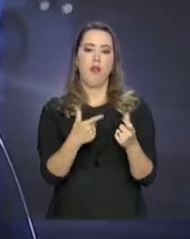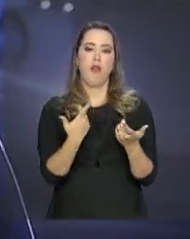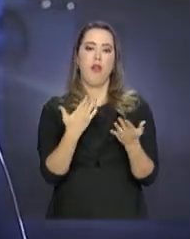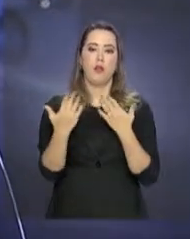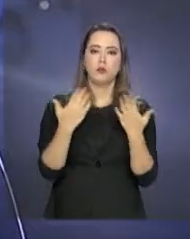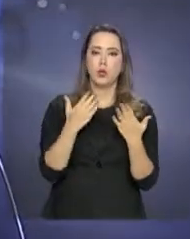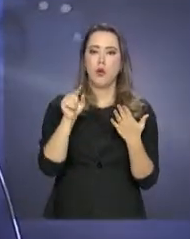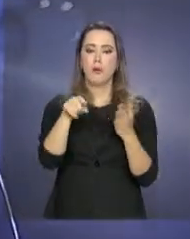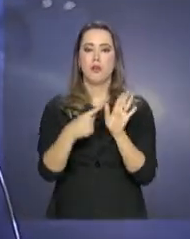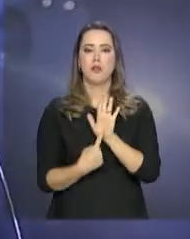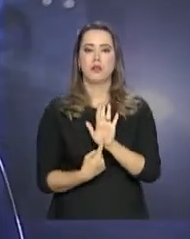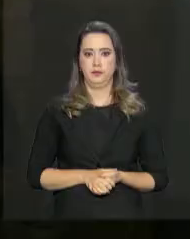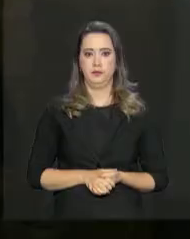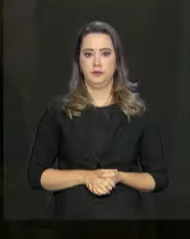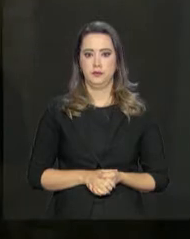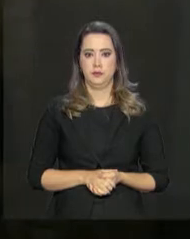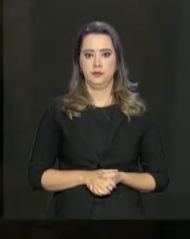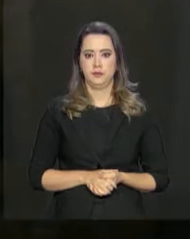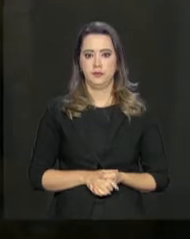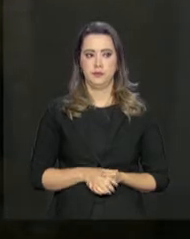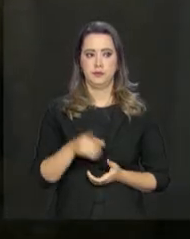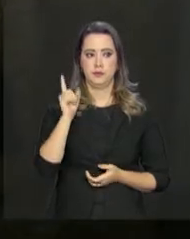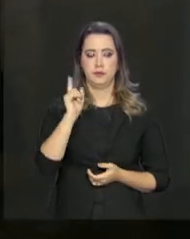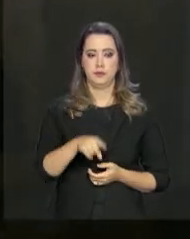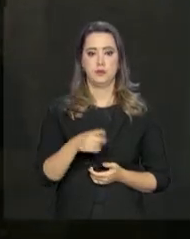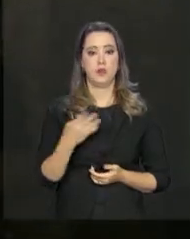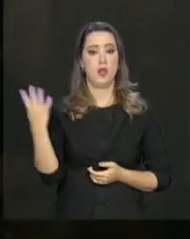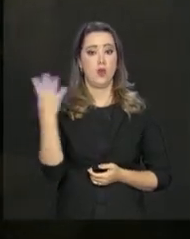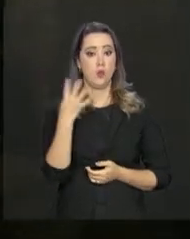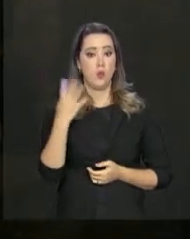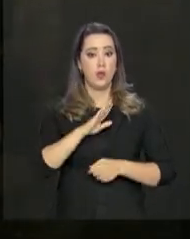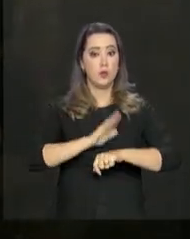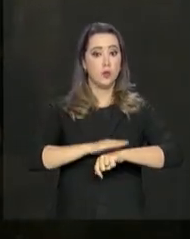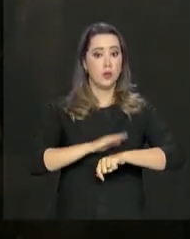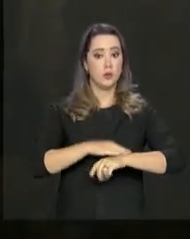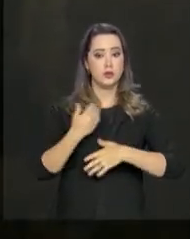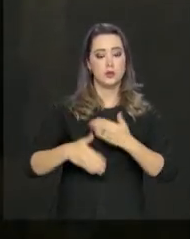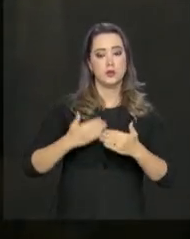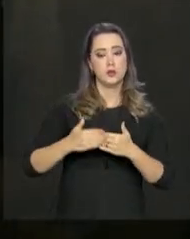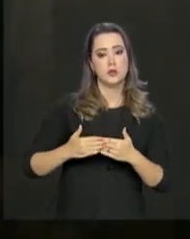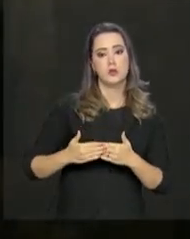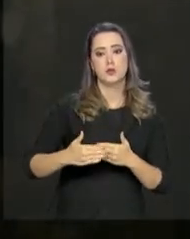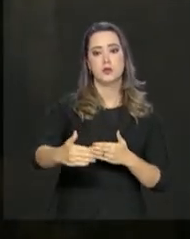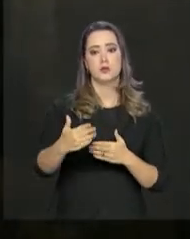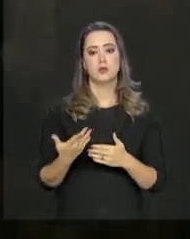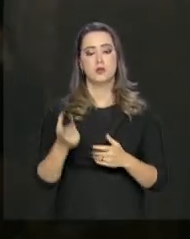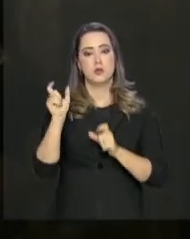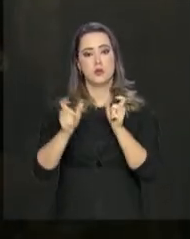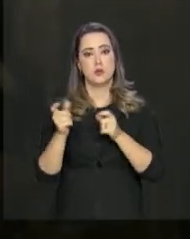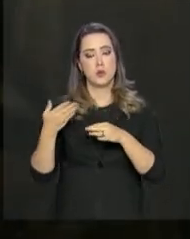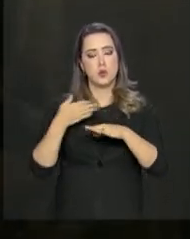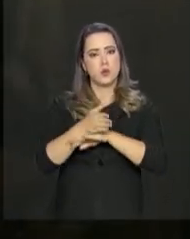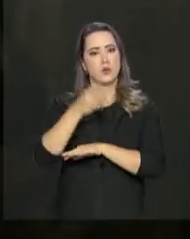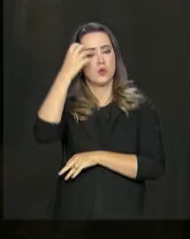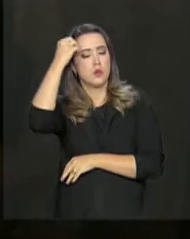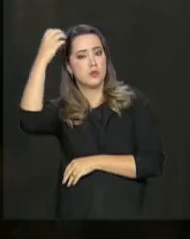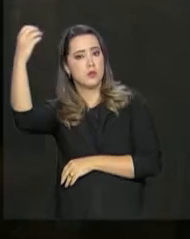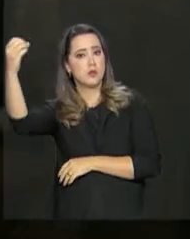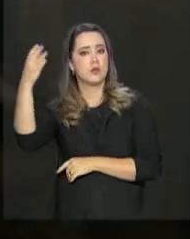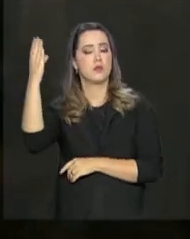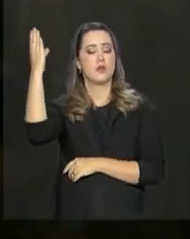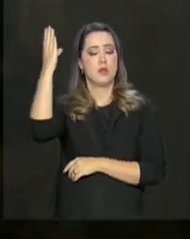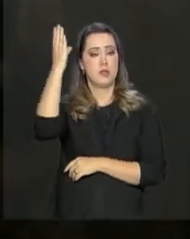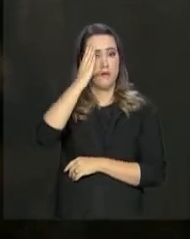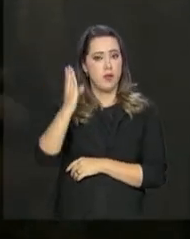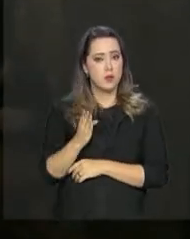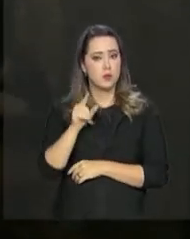pelos abrigos na cidade de destino. Bom, essa foi a quarta etapa desse processo de interiorização. Nas outras três